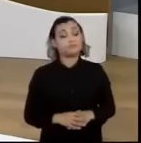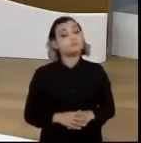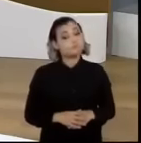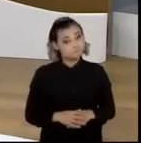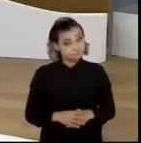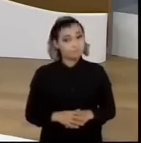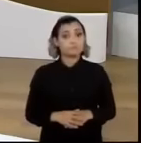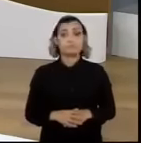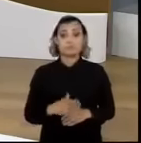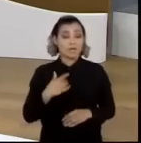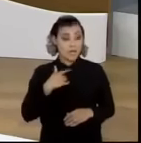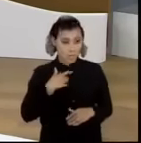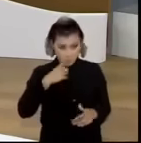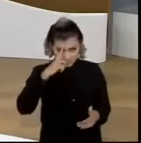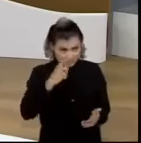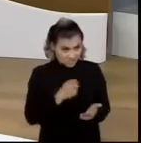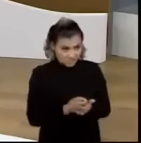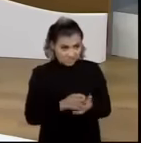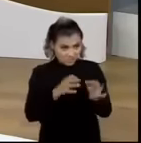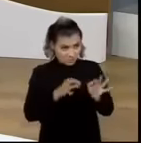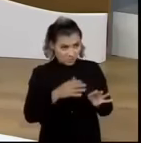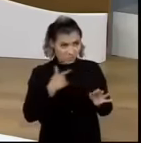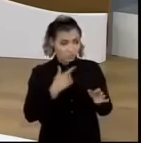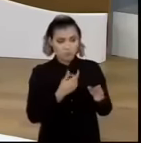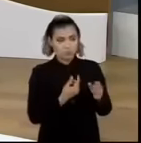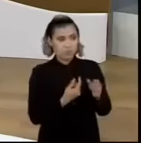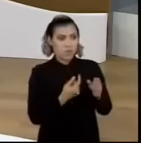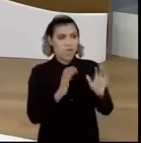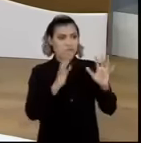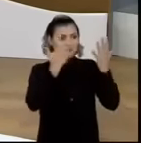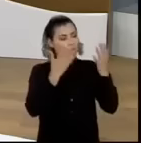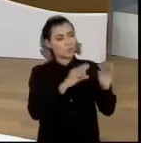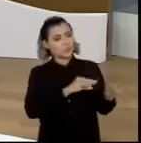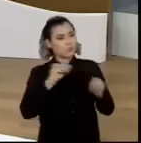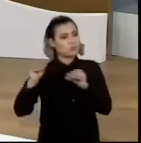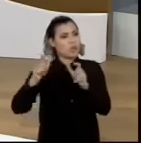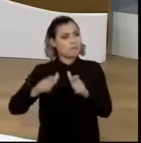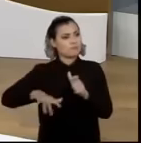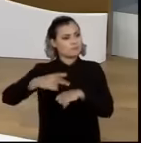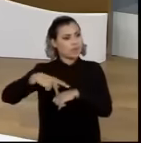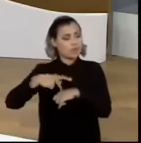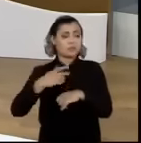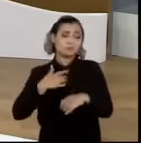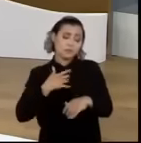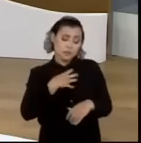fiz parte dessa decisão de não sediar a COP ou não, e, portanto, me sinto